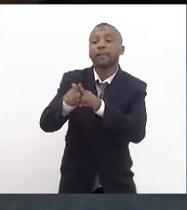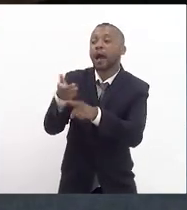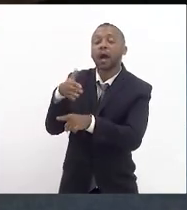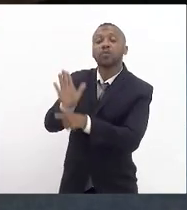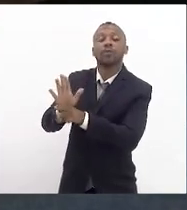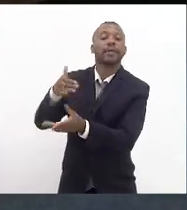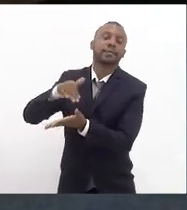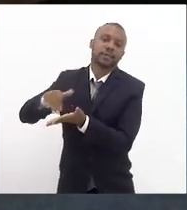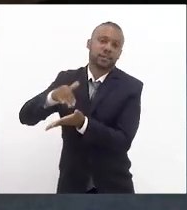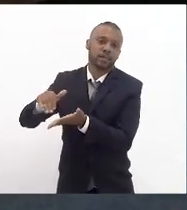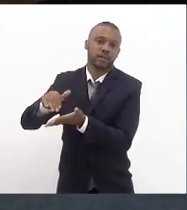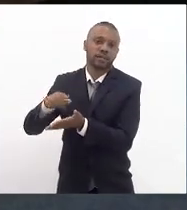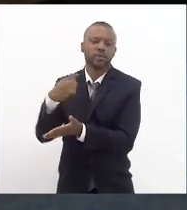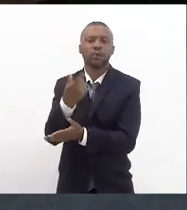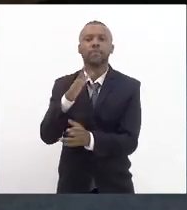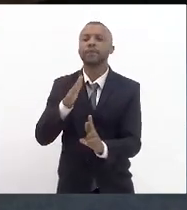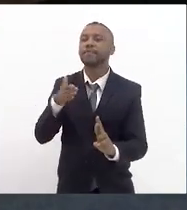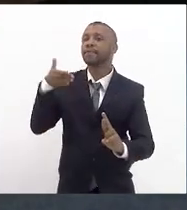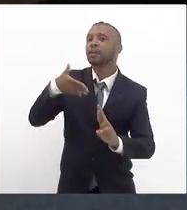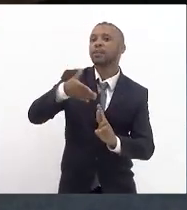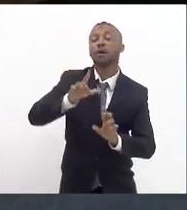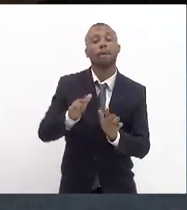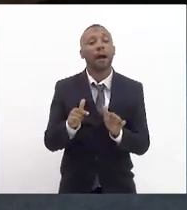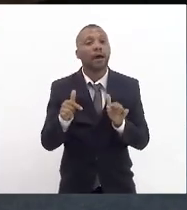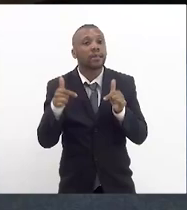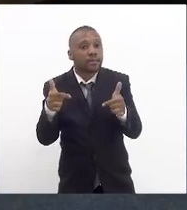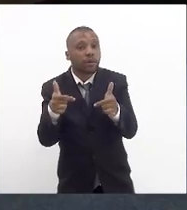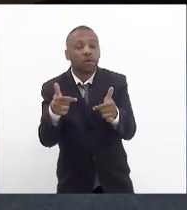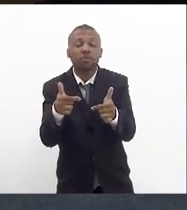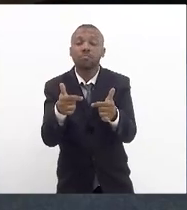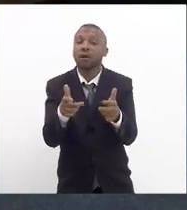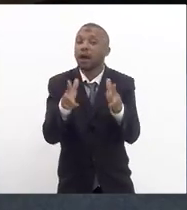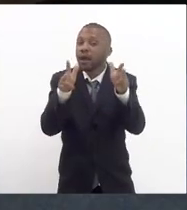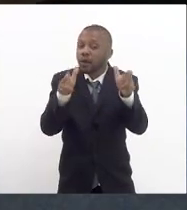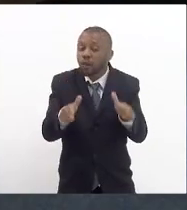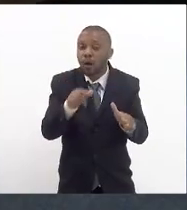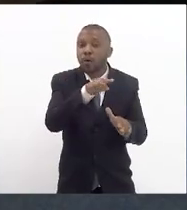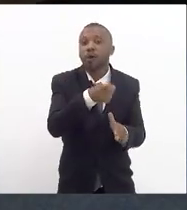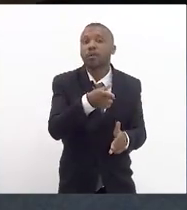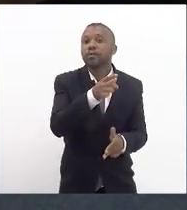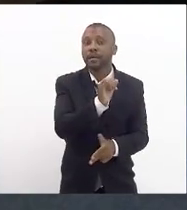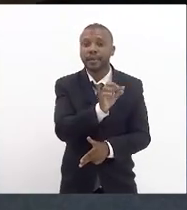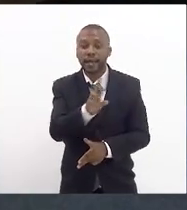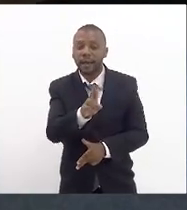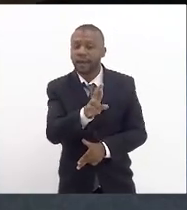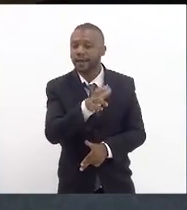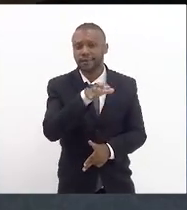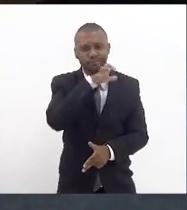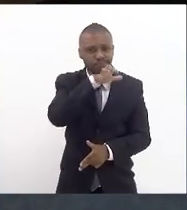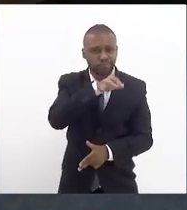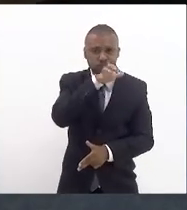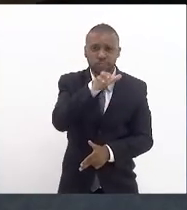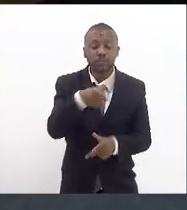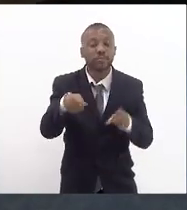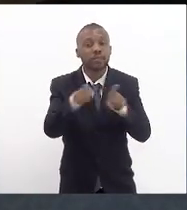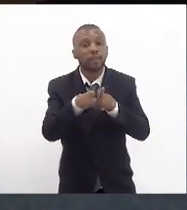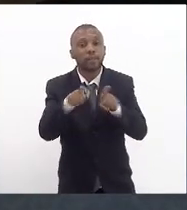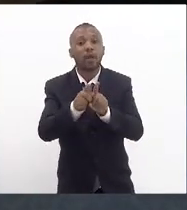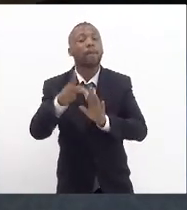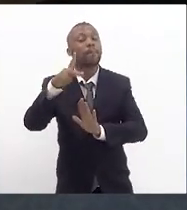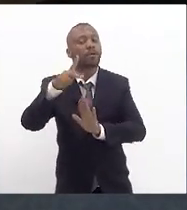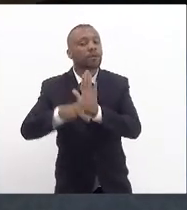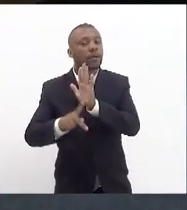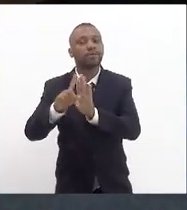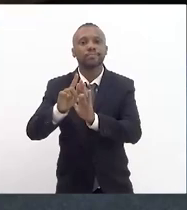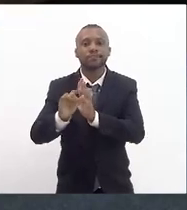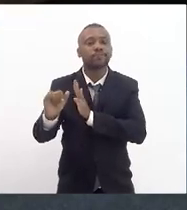no fundo, a gente está se referindo ao procedimento adotado no imposto de renda e ao procedimento adotado nacionalmente pelos projetos